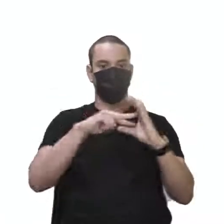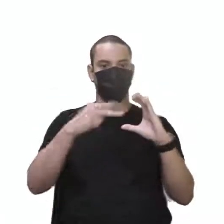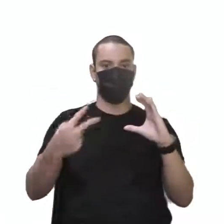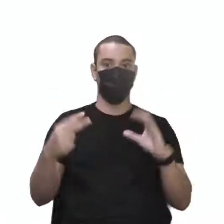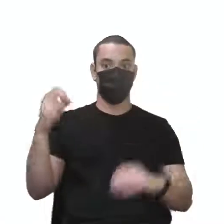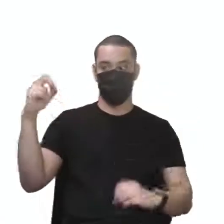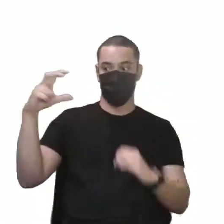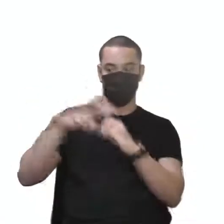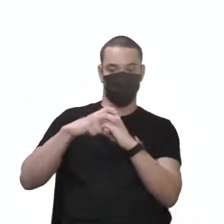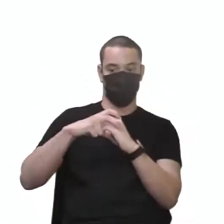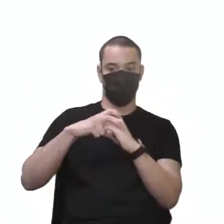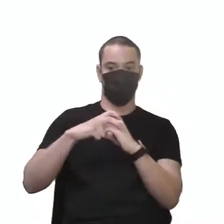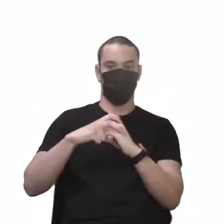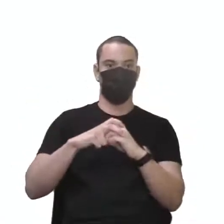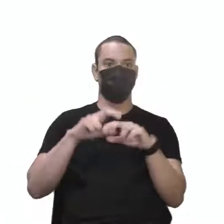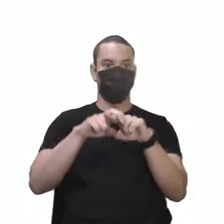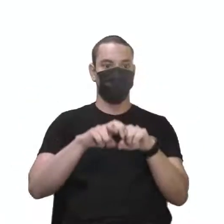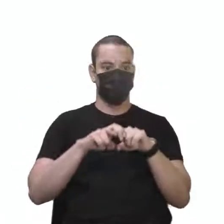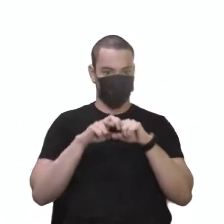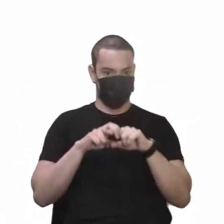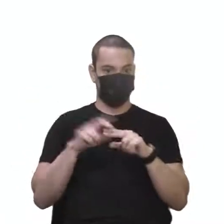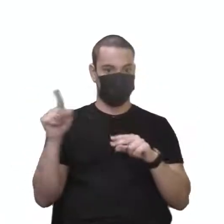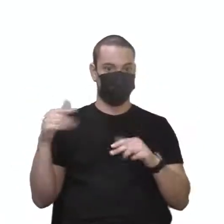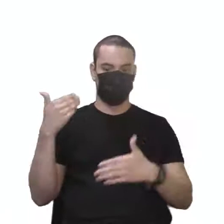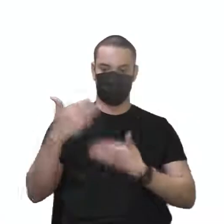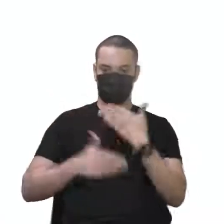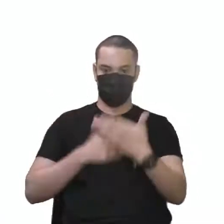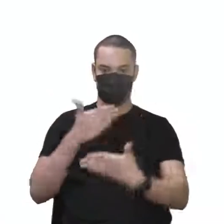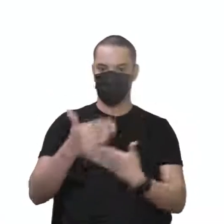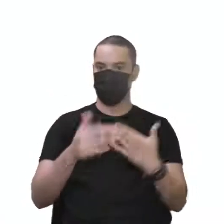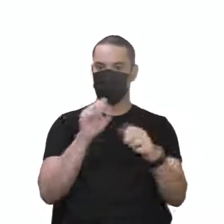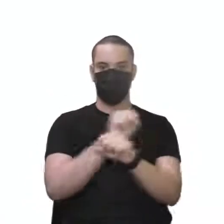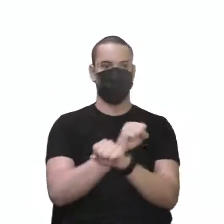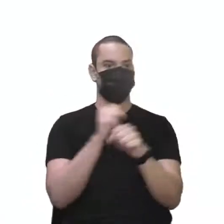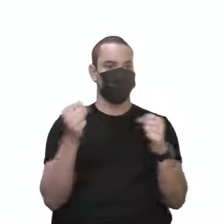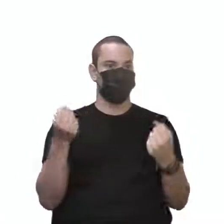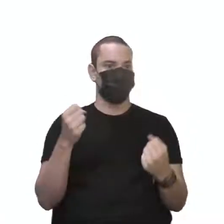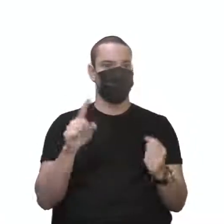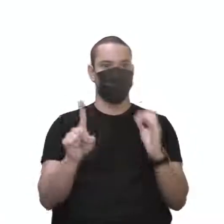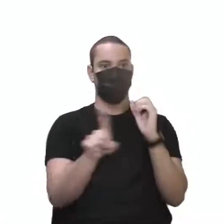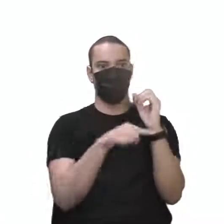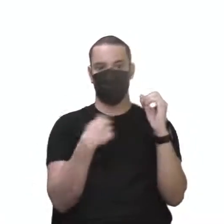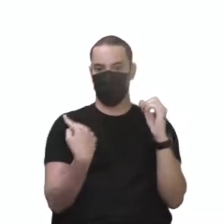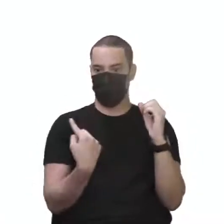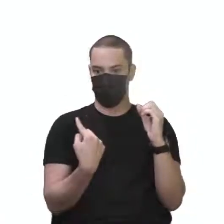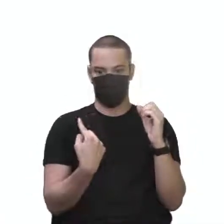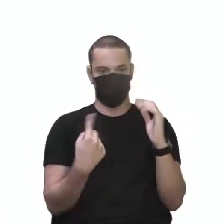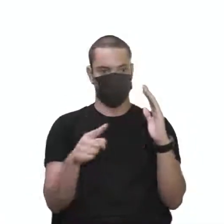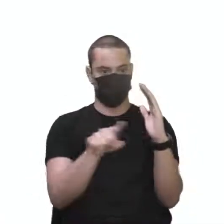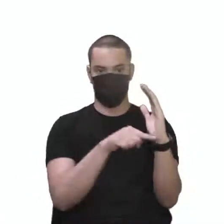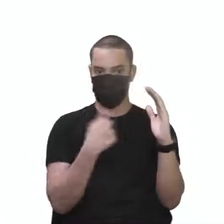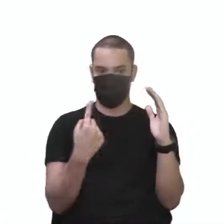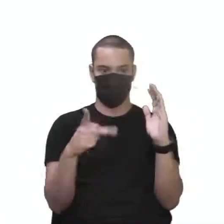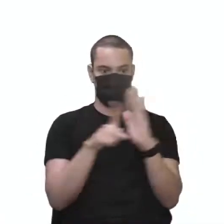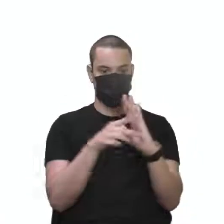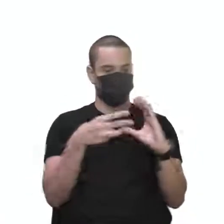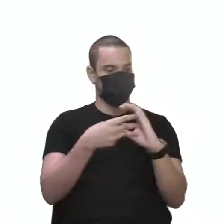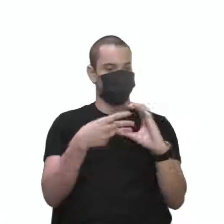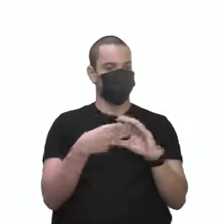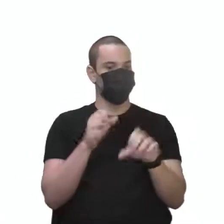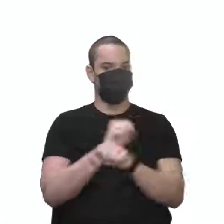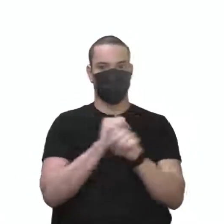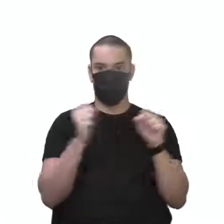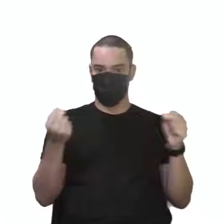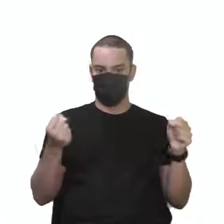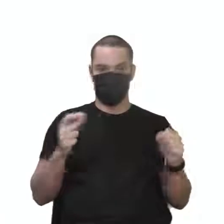viral. Então, nesse ciclo, você não tem a morte da célula que está sendo